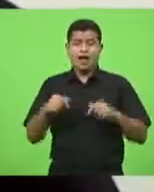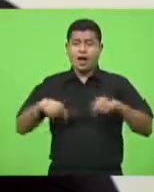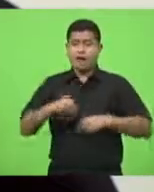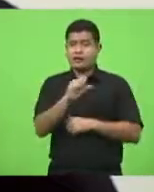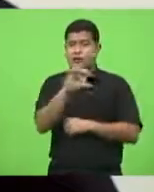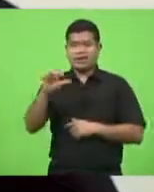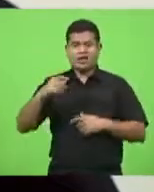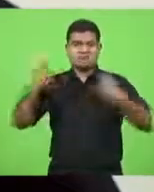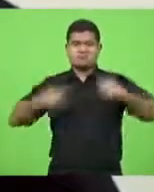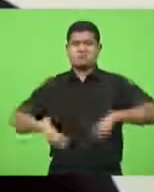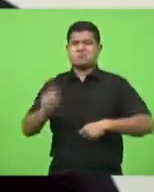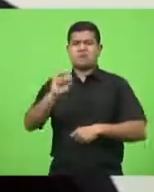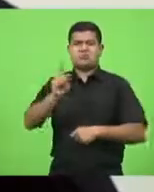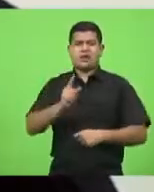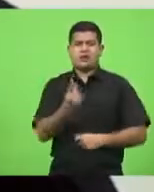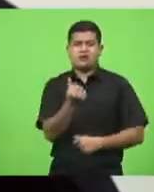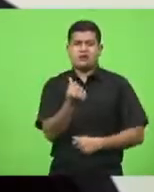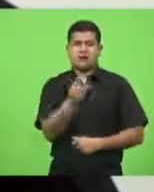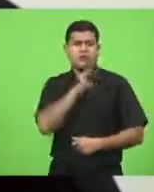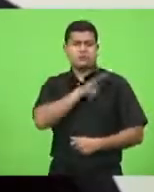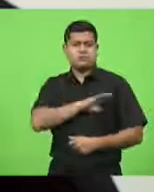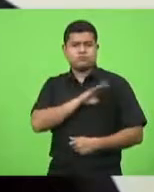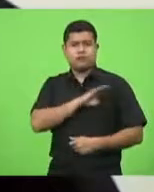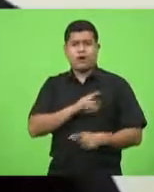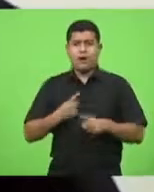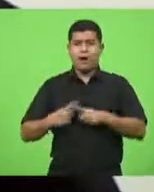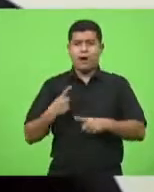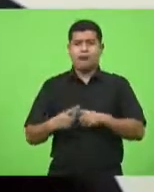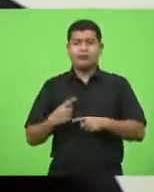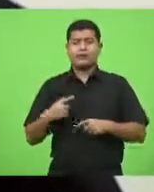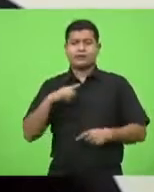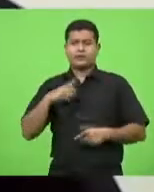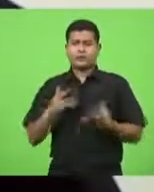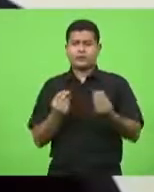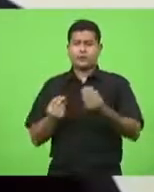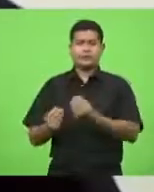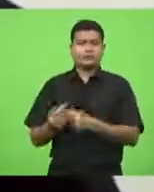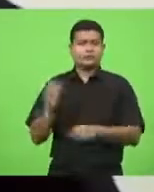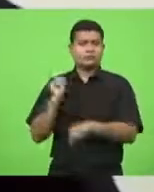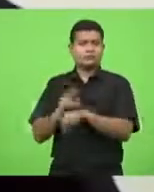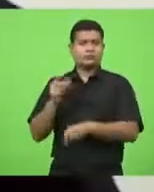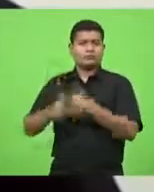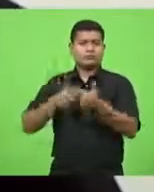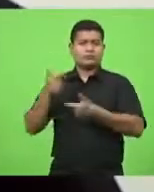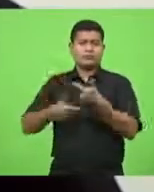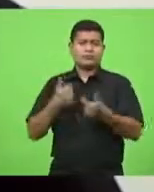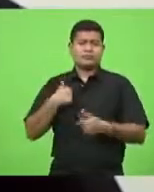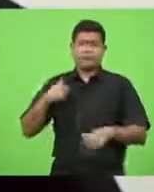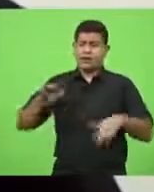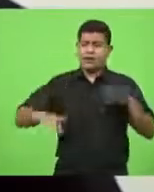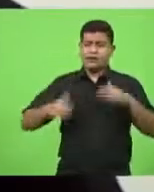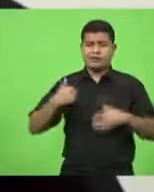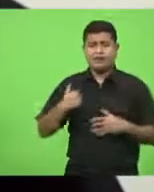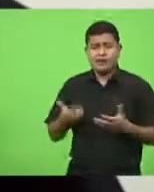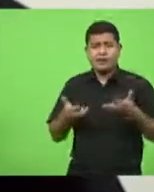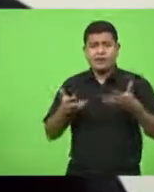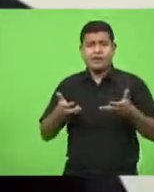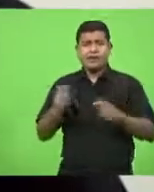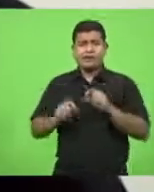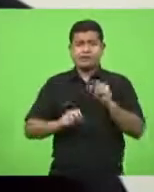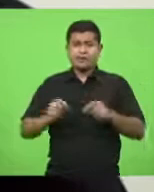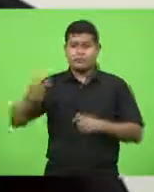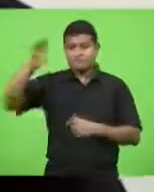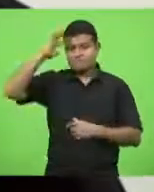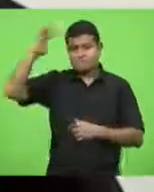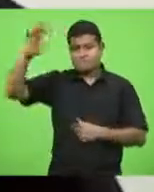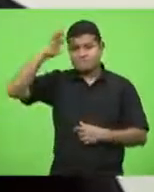de auxílio emergencial porque vive o pleno emprego. Às vezes, eu quero trazer aqui a minha reflexão de